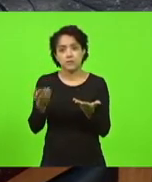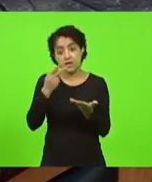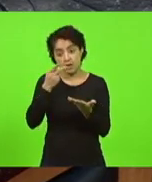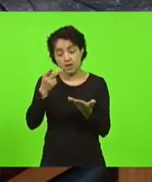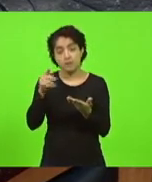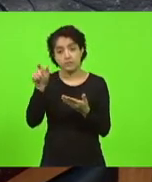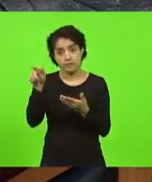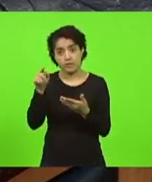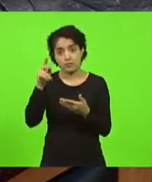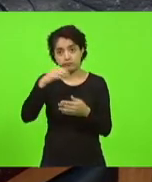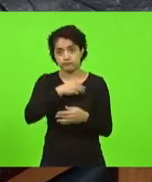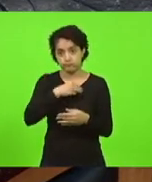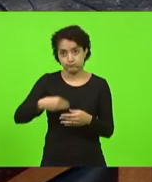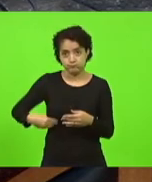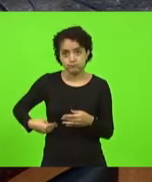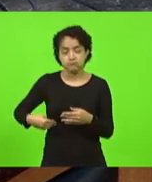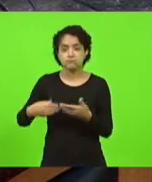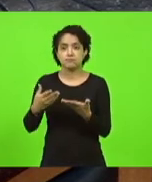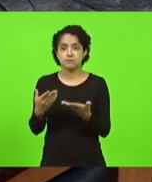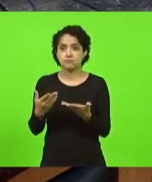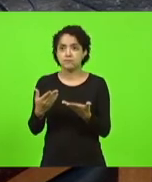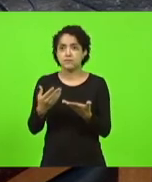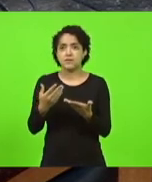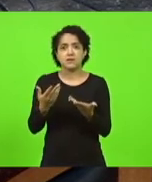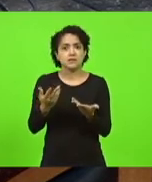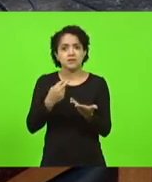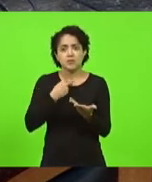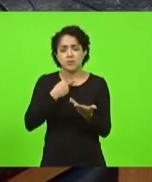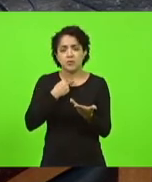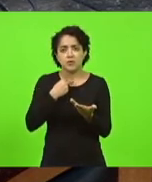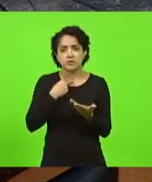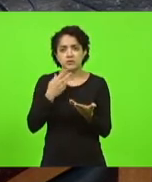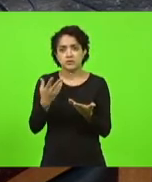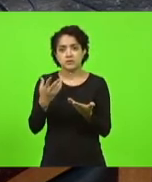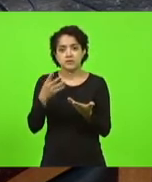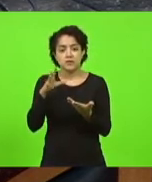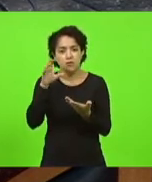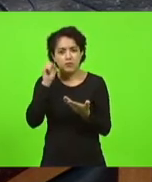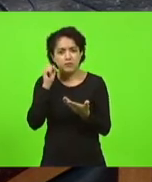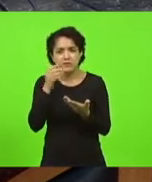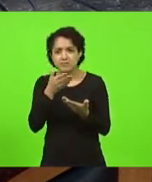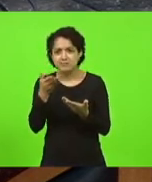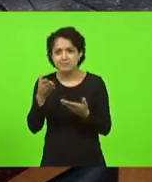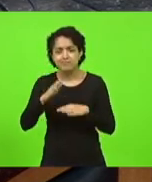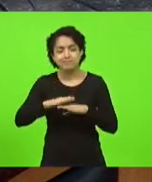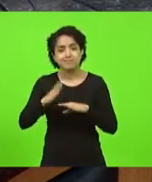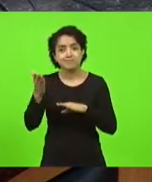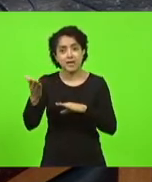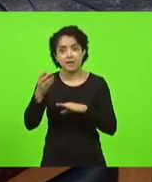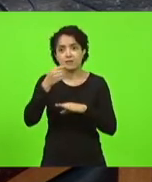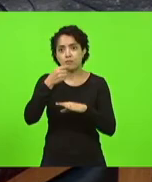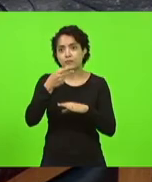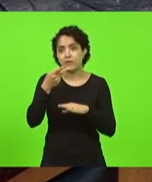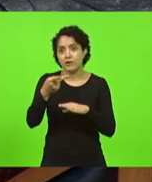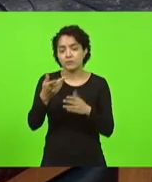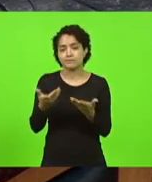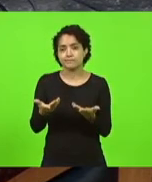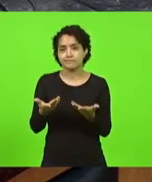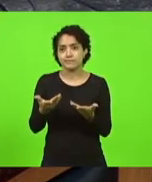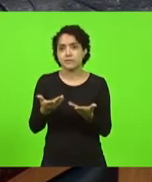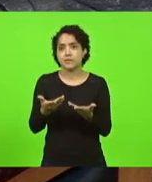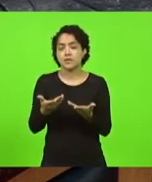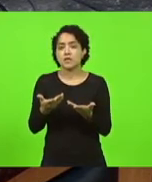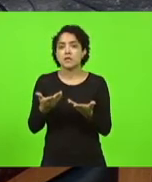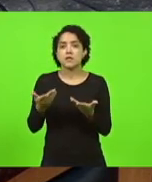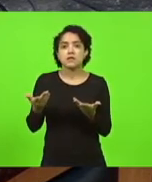é isso? Nós não podemos escutar essas coisas de um ministro, gente. Tá?